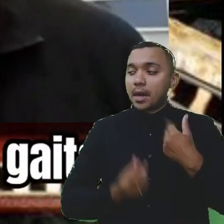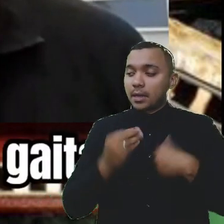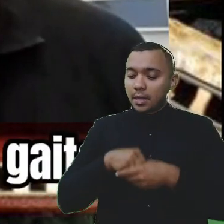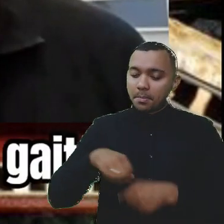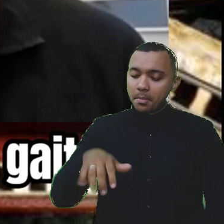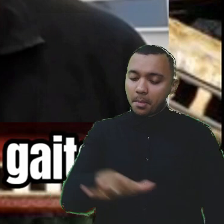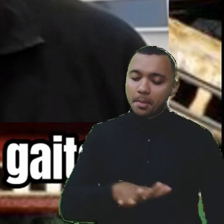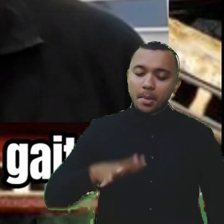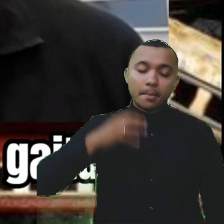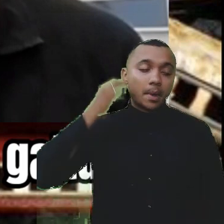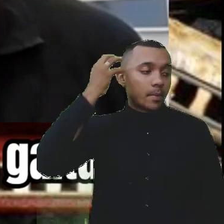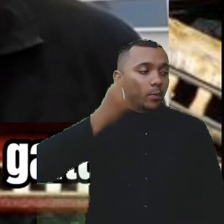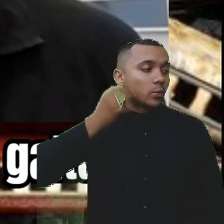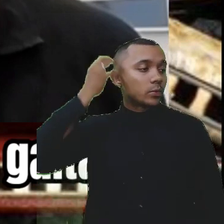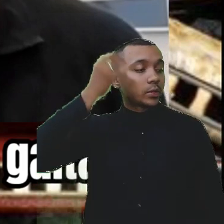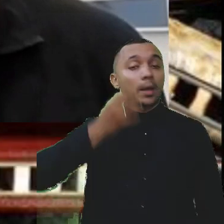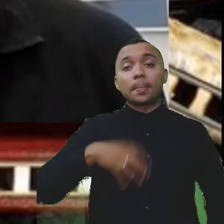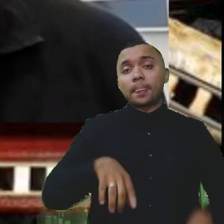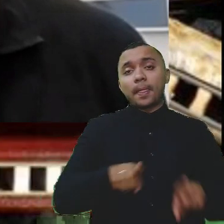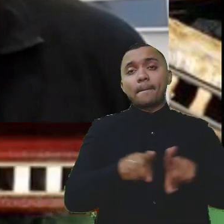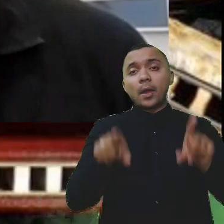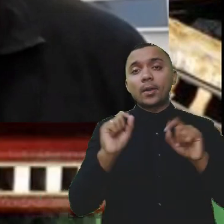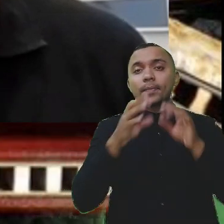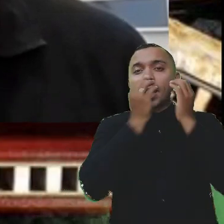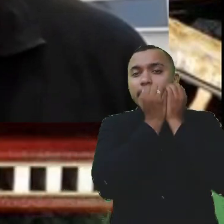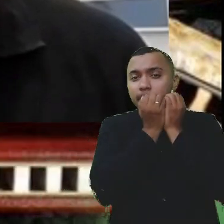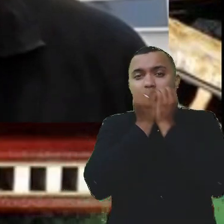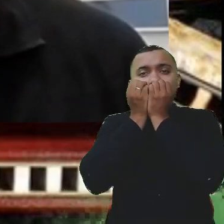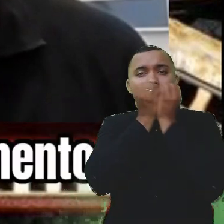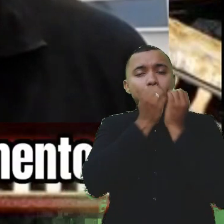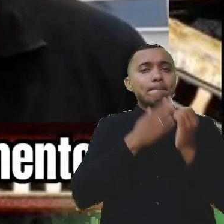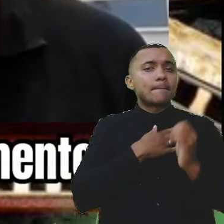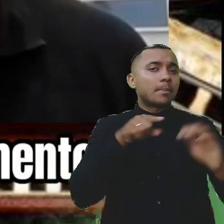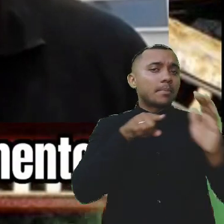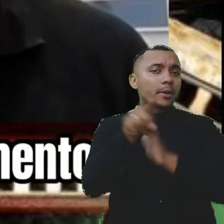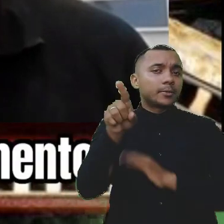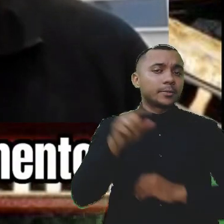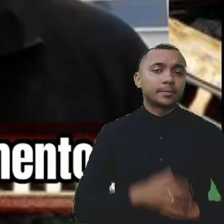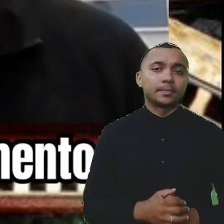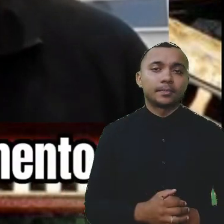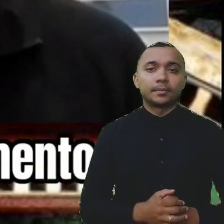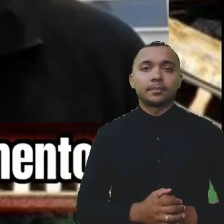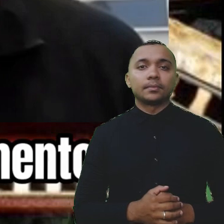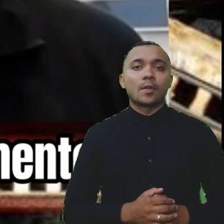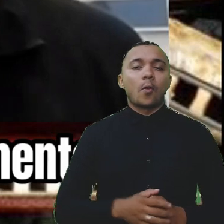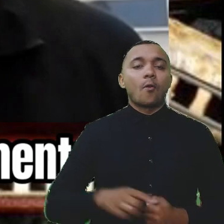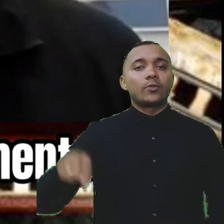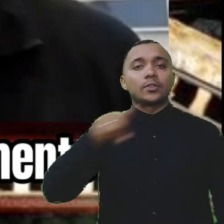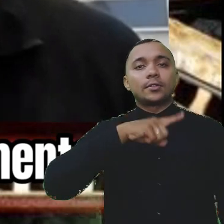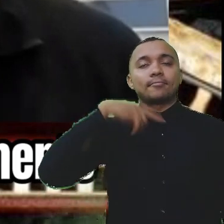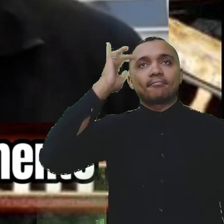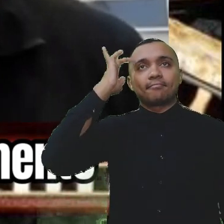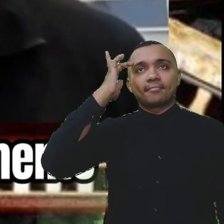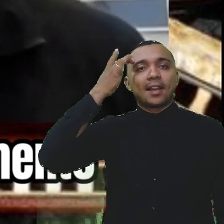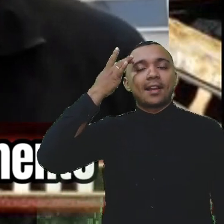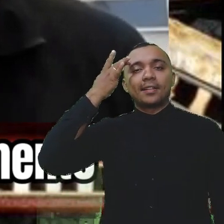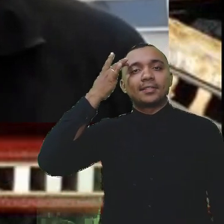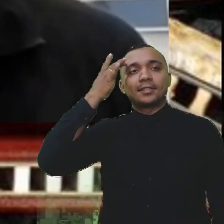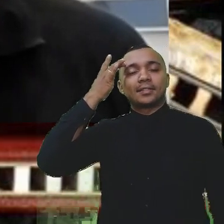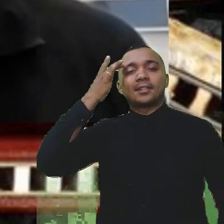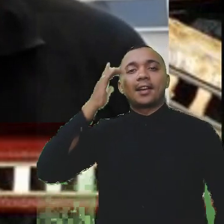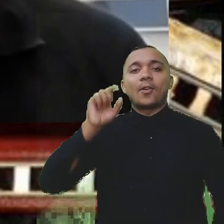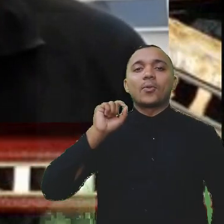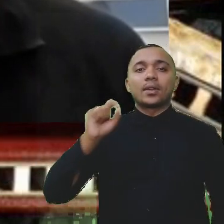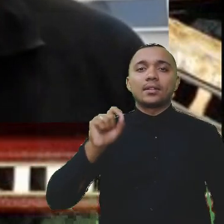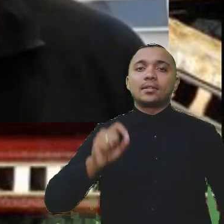música e especificamente à gaita. Eu te pergunto, como é que você está enxergando o